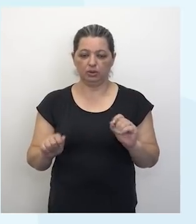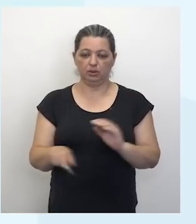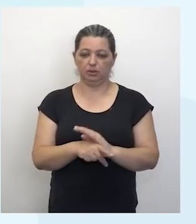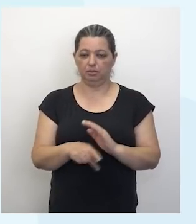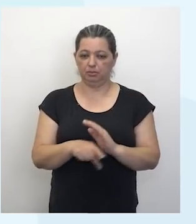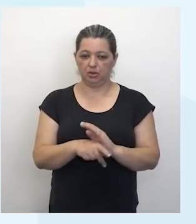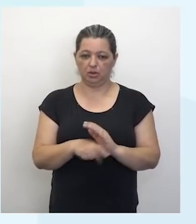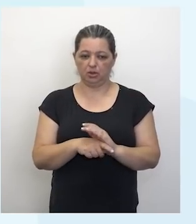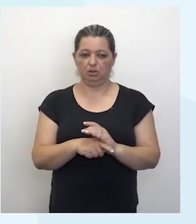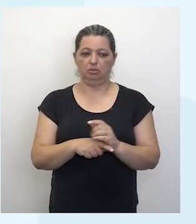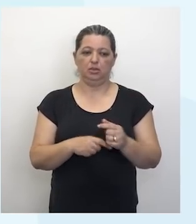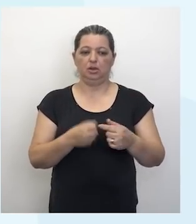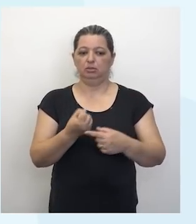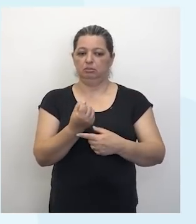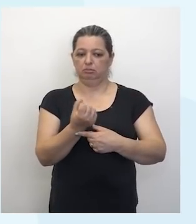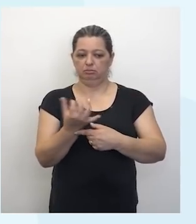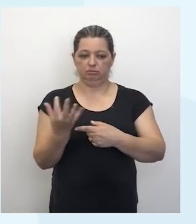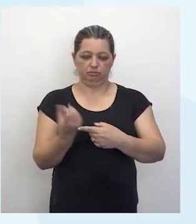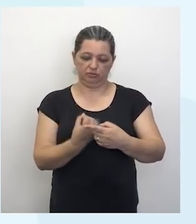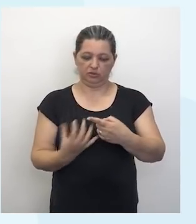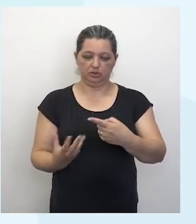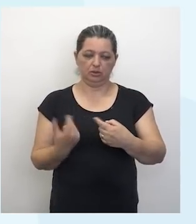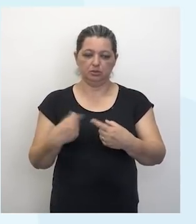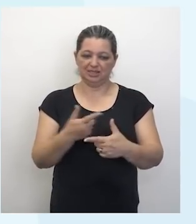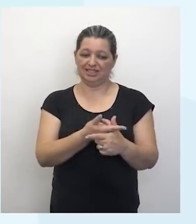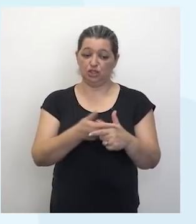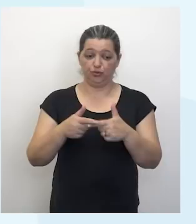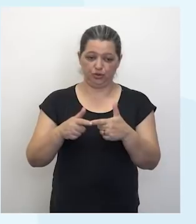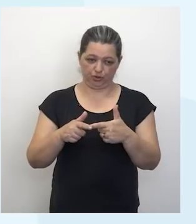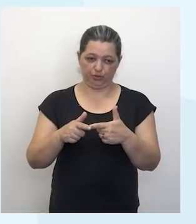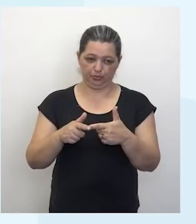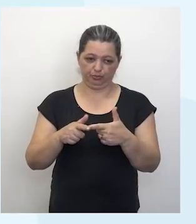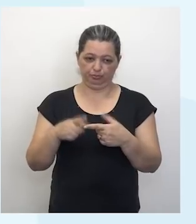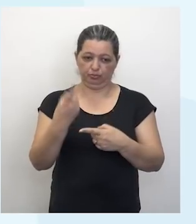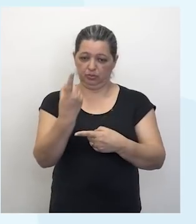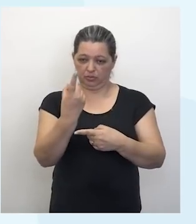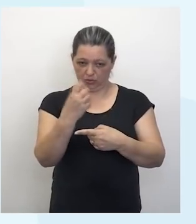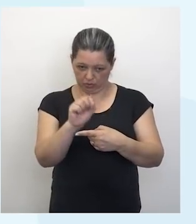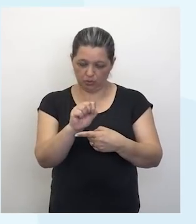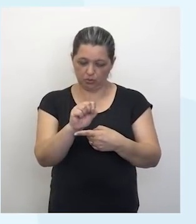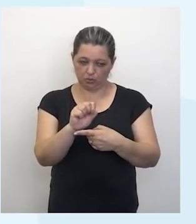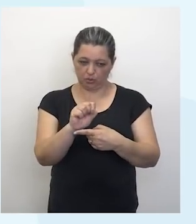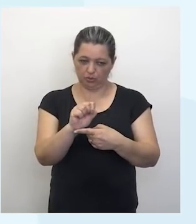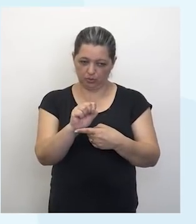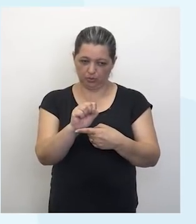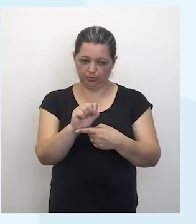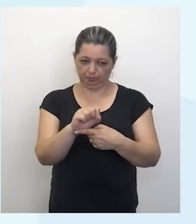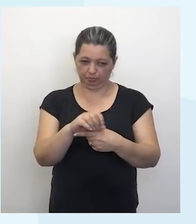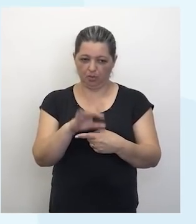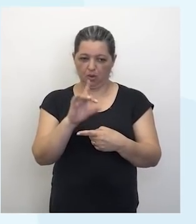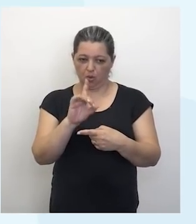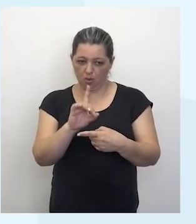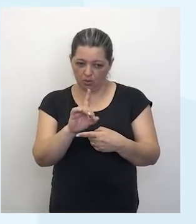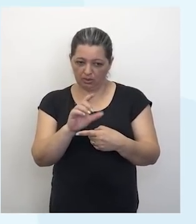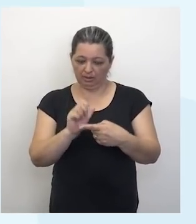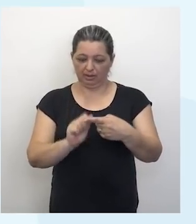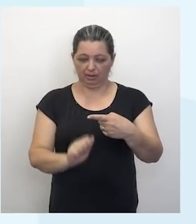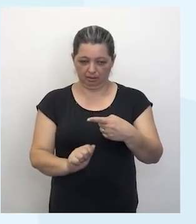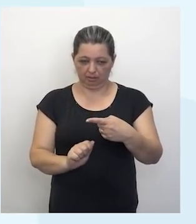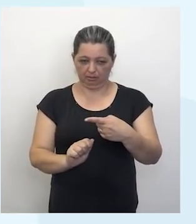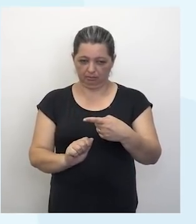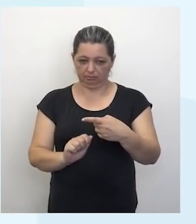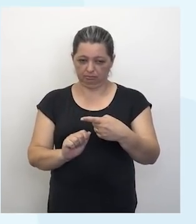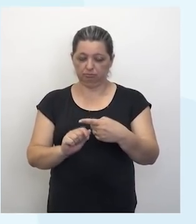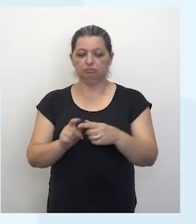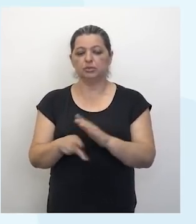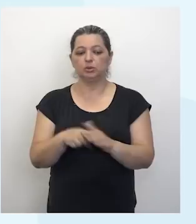não é isso? A gente tem que dividir um pelo outro. Então, primeiro na ordem, né? O D pelo A. Quando a gente dividir isso,